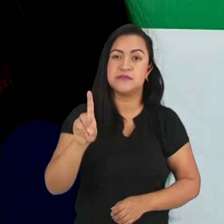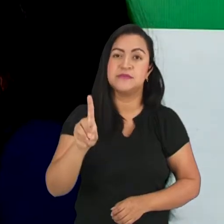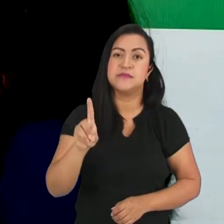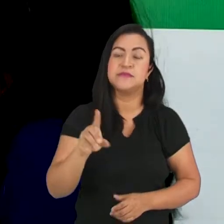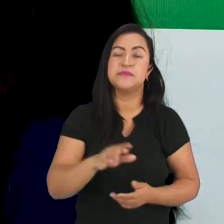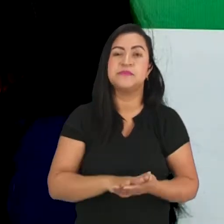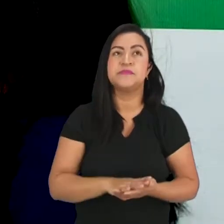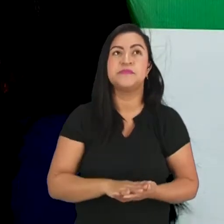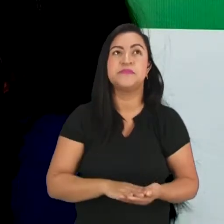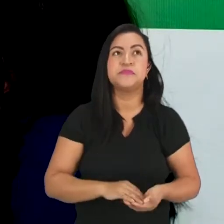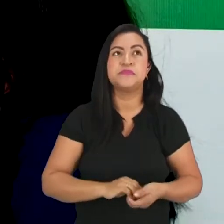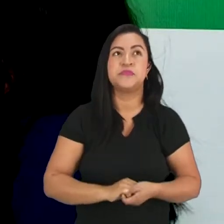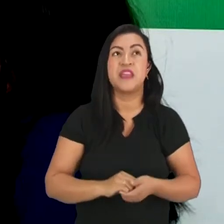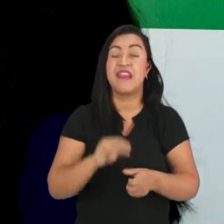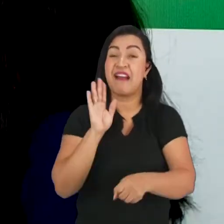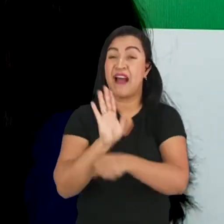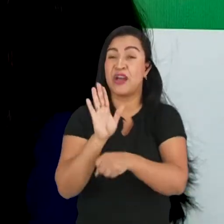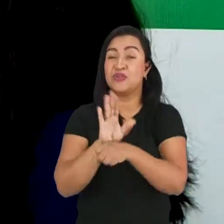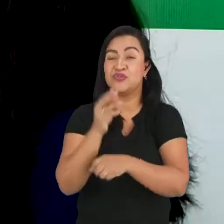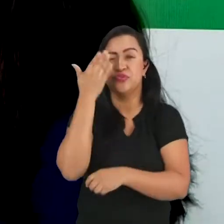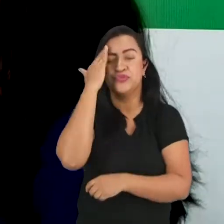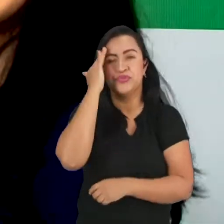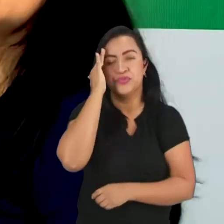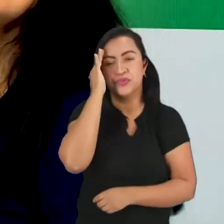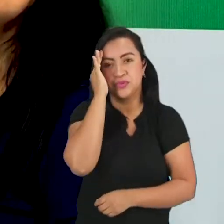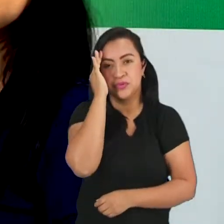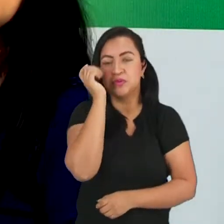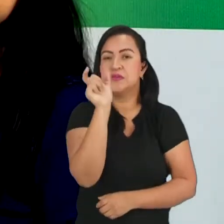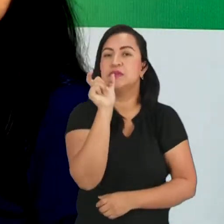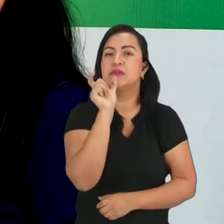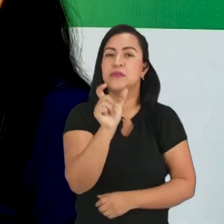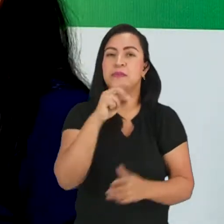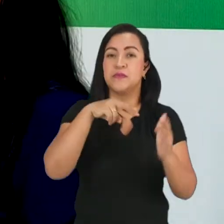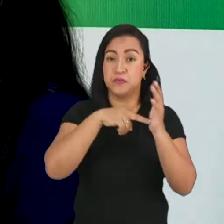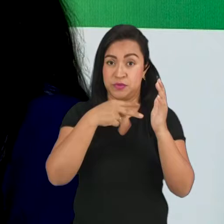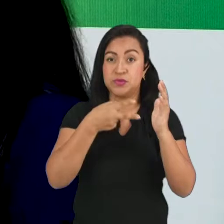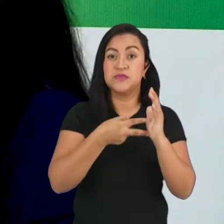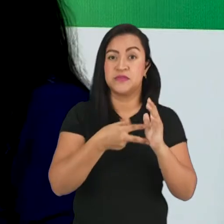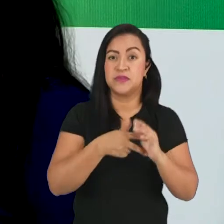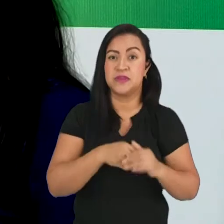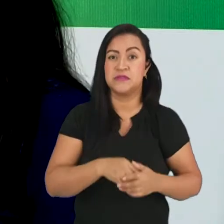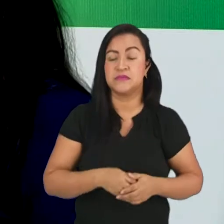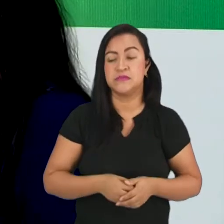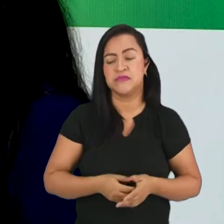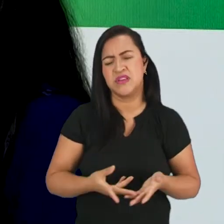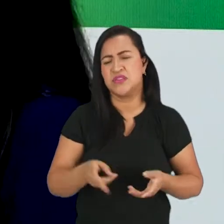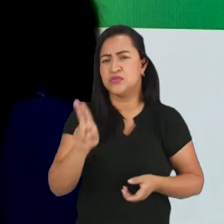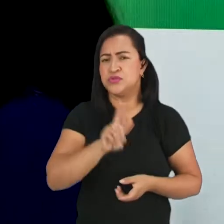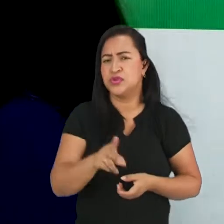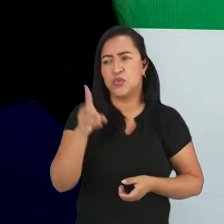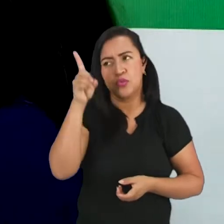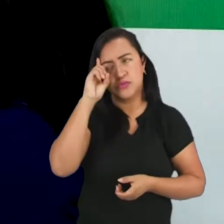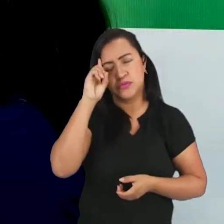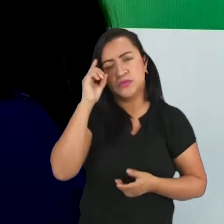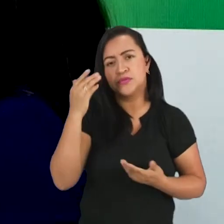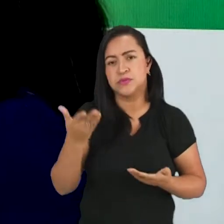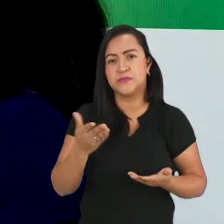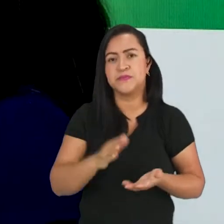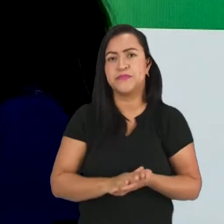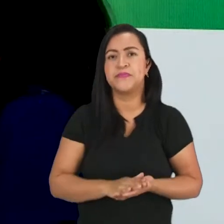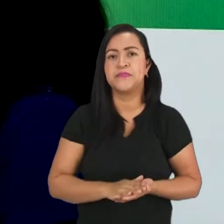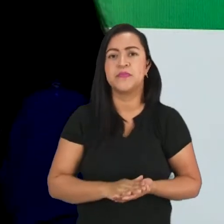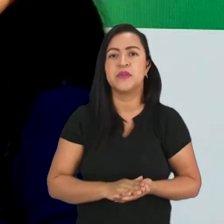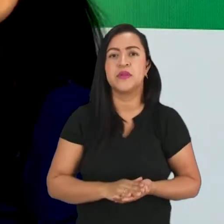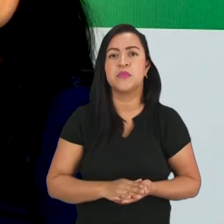ao lado, que me ajuda com algumas palavras que a gente não são comuns no nosso dia a dia, né? Então, por elas